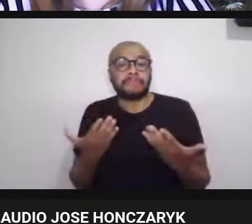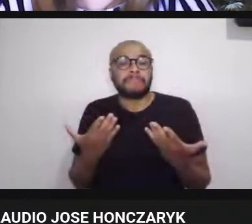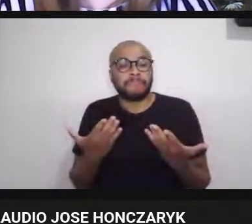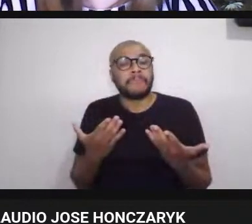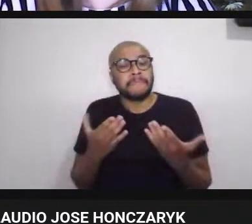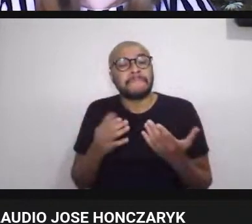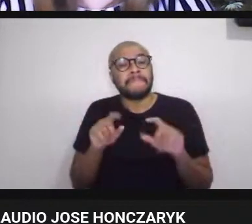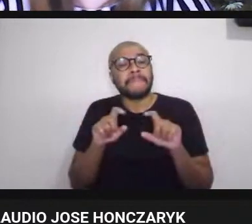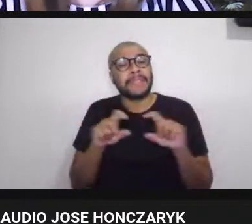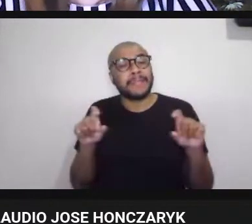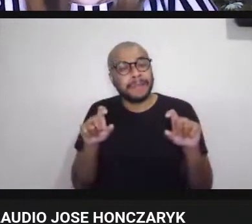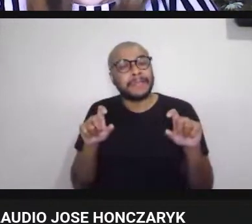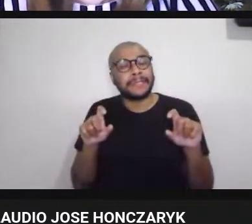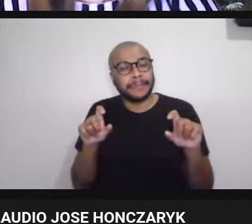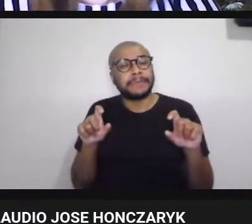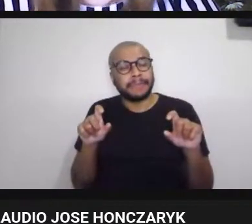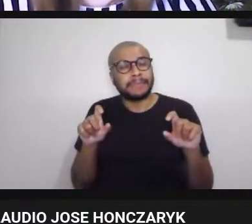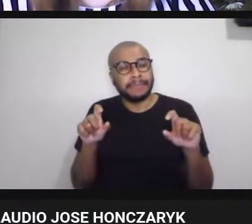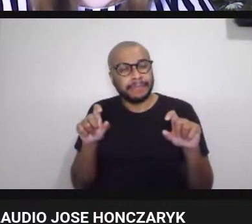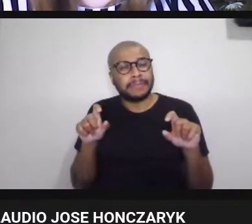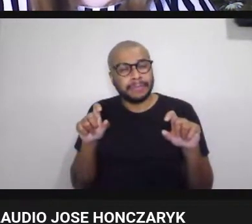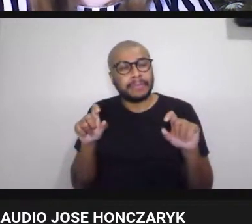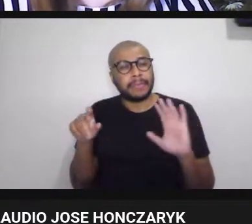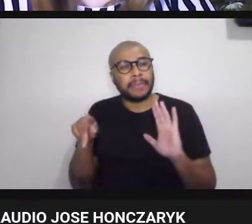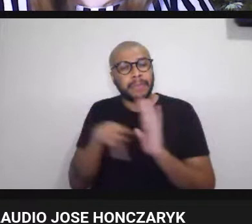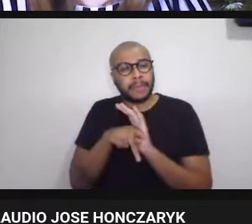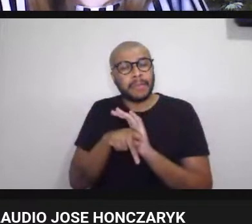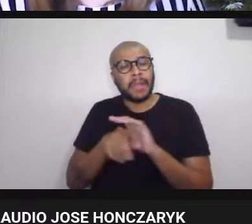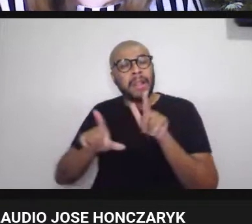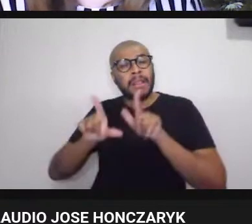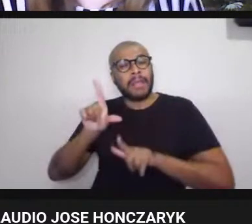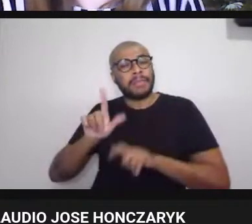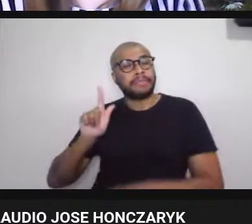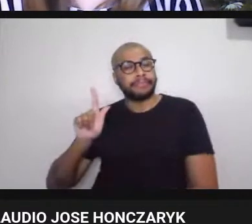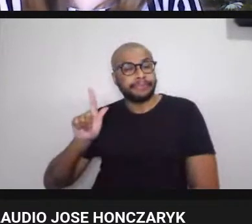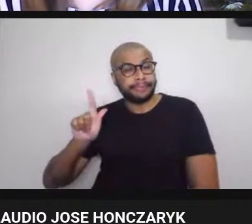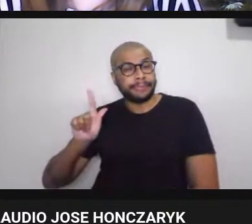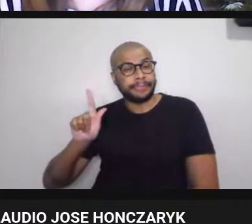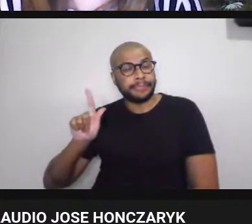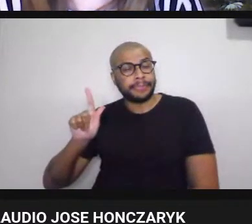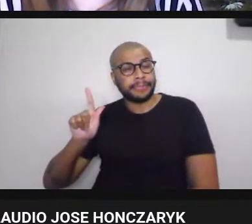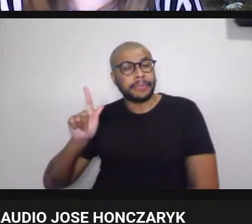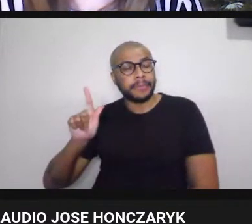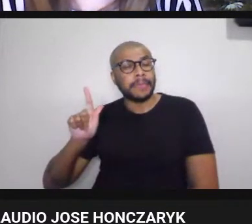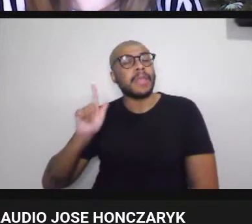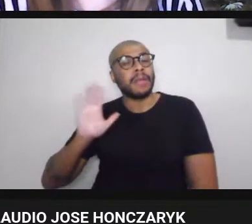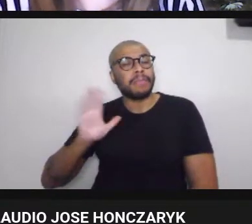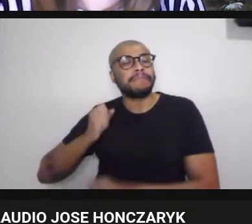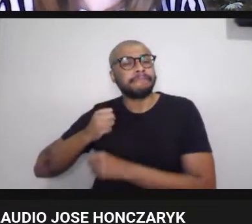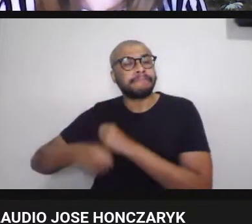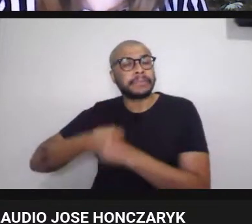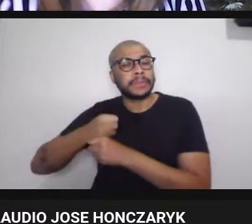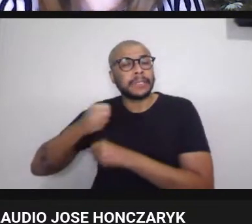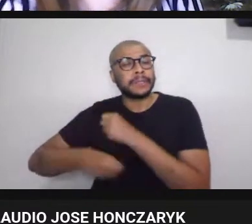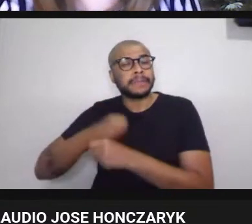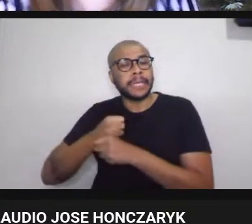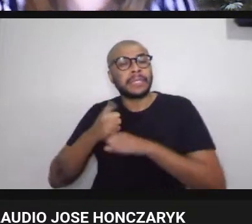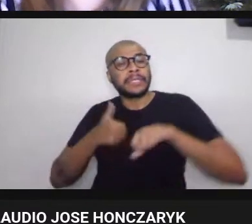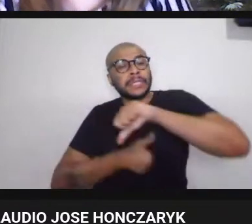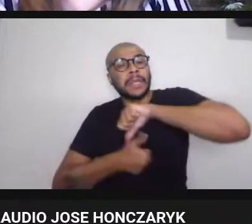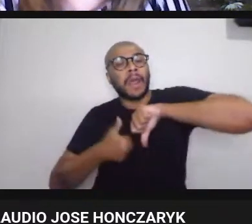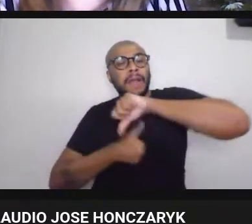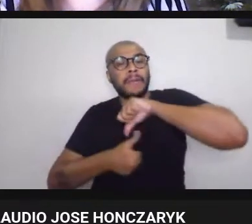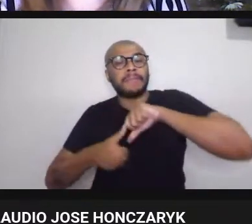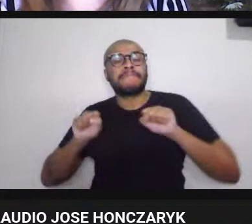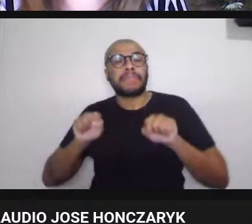fosse o sobrenome Gonczarek, originalmente com letra G, que com o passar do tempo ele se transformou em Honcharek, e